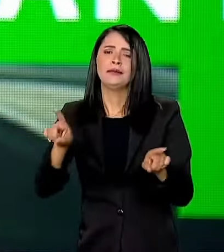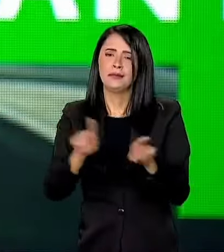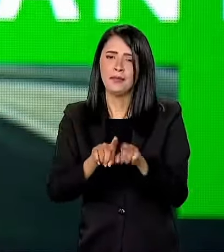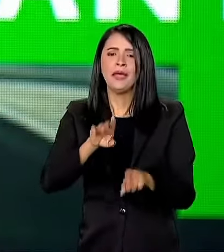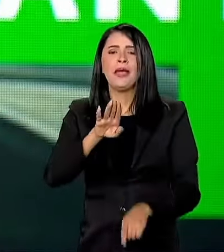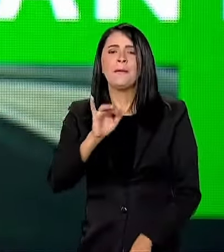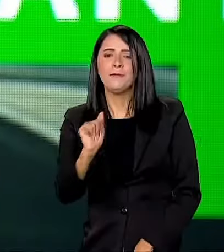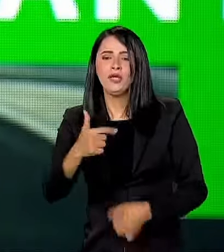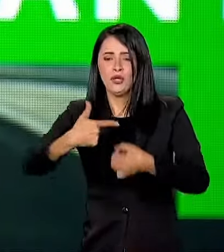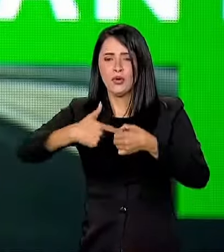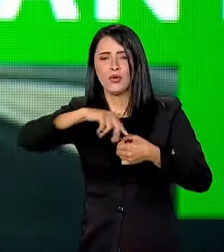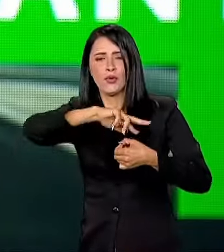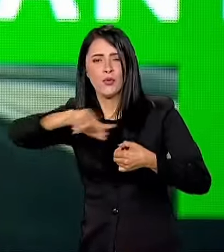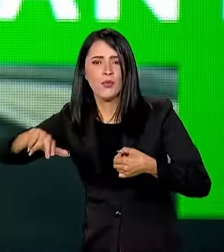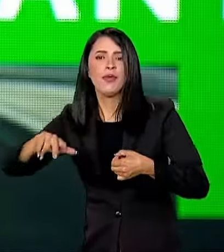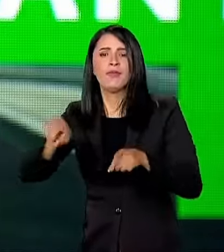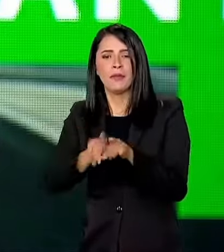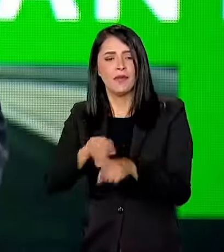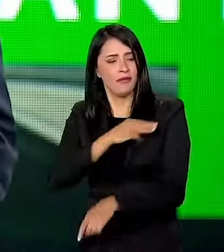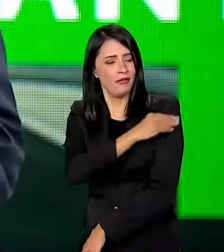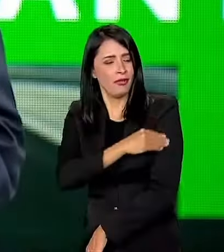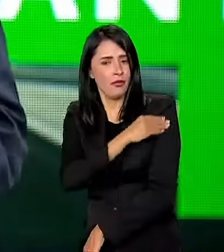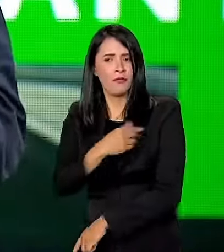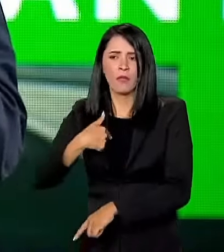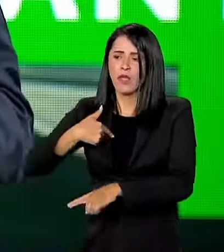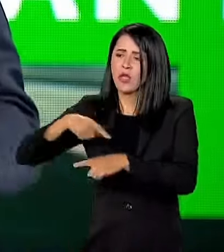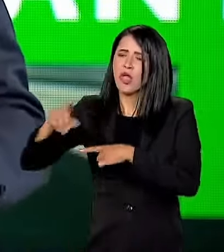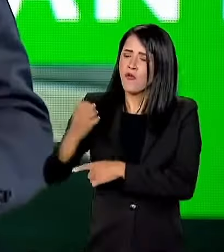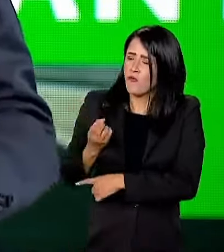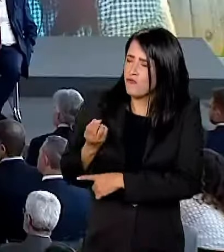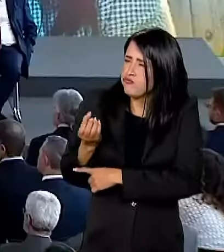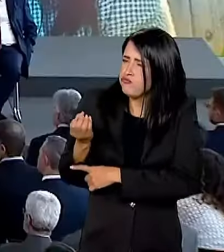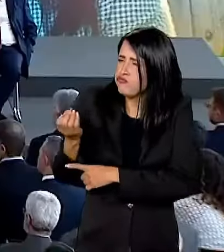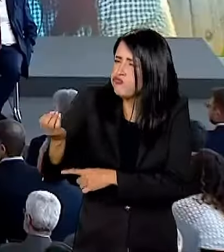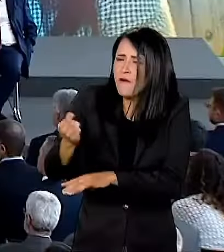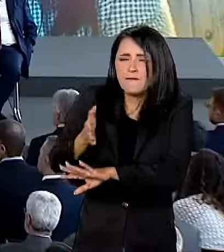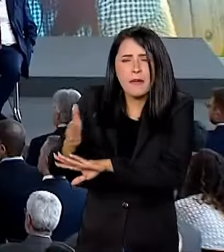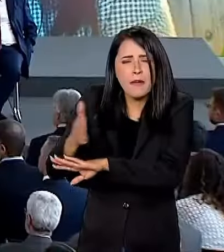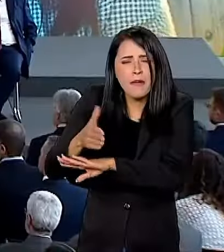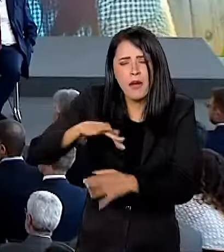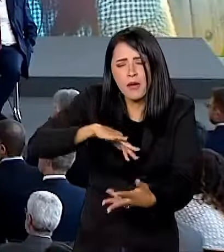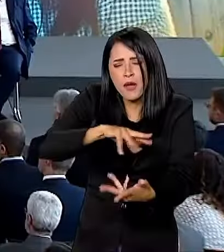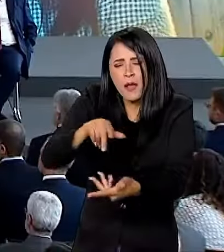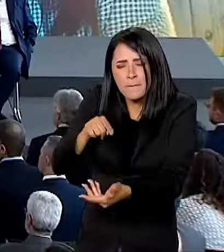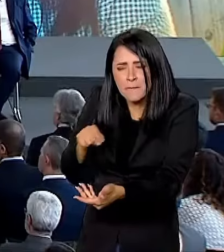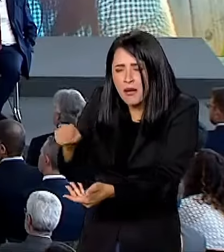biocombustíveis e a do etanol. Eu viajei muitos países do mundo